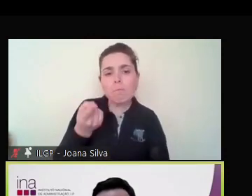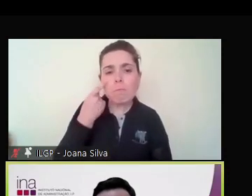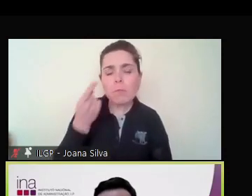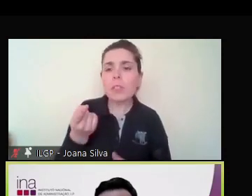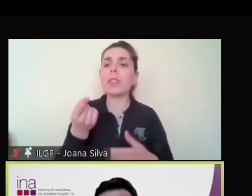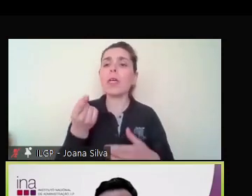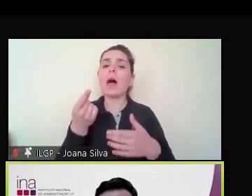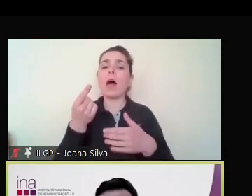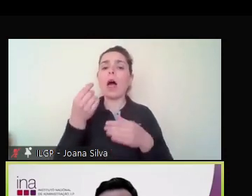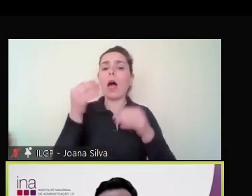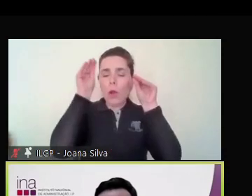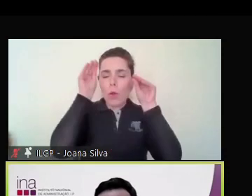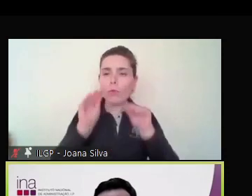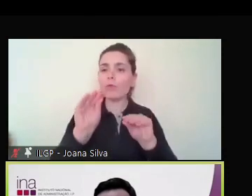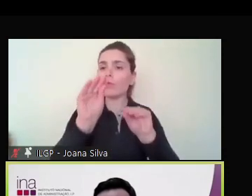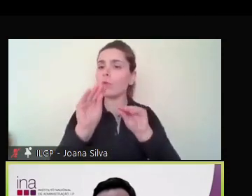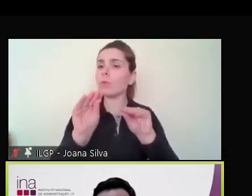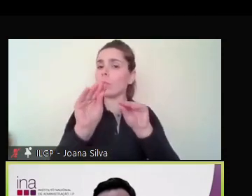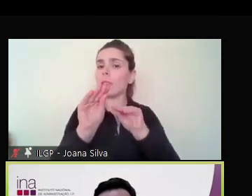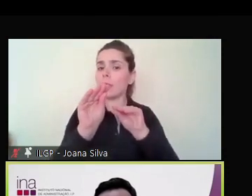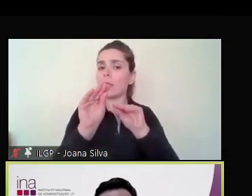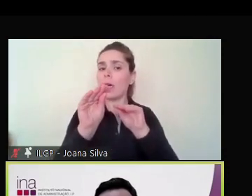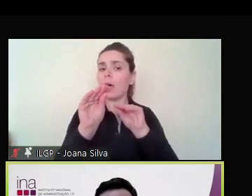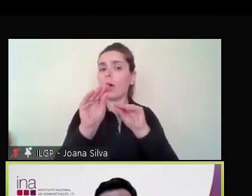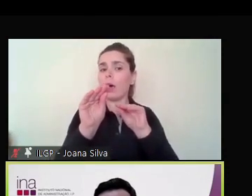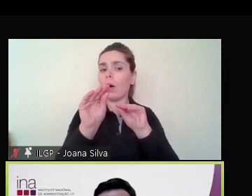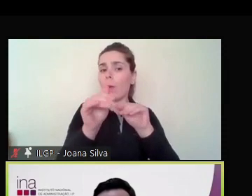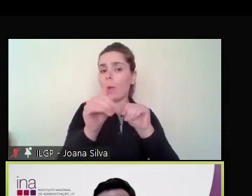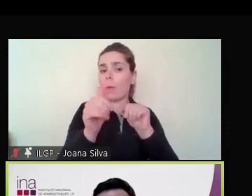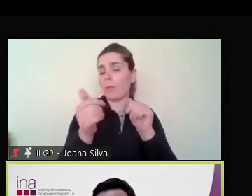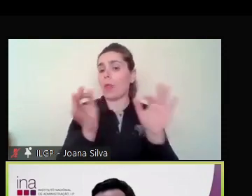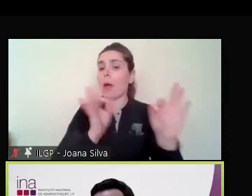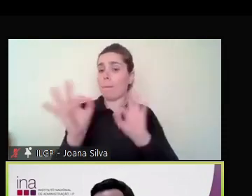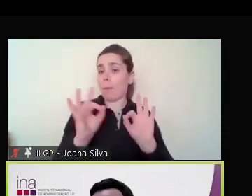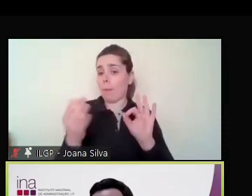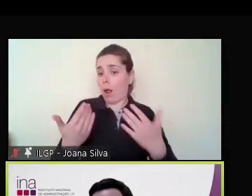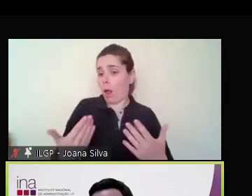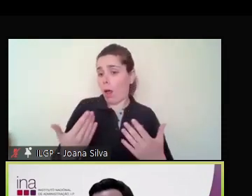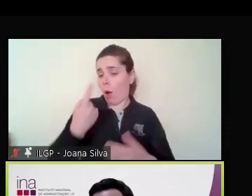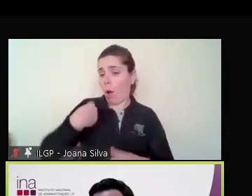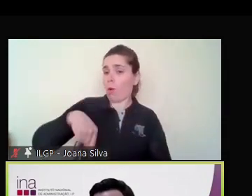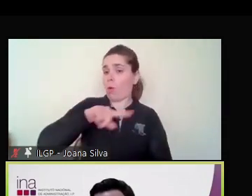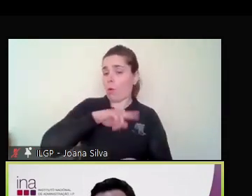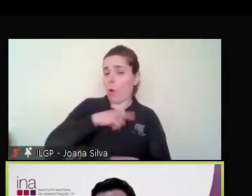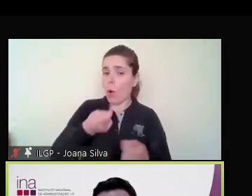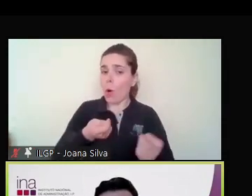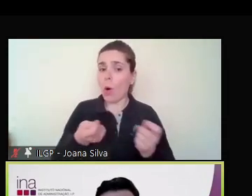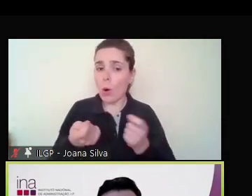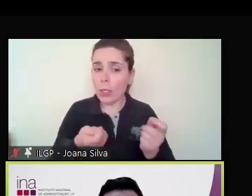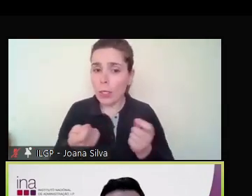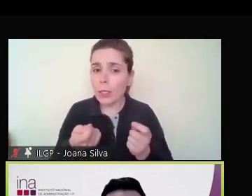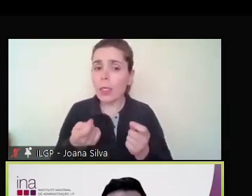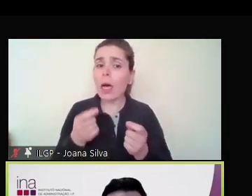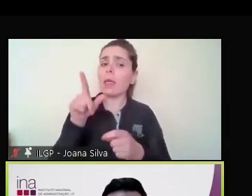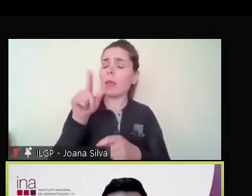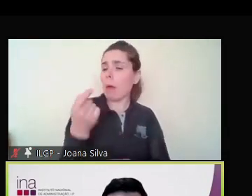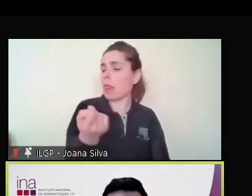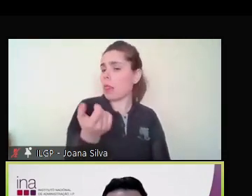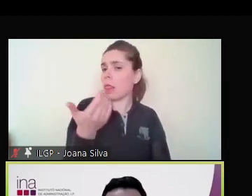assíncrona preparada pelo INA, que o destaque natural é aos nossos